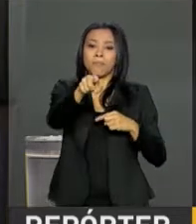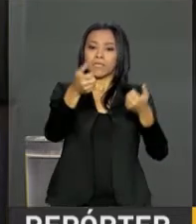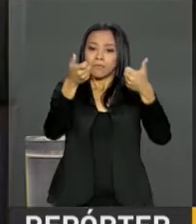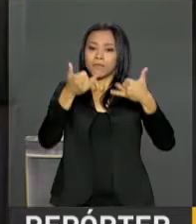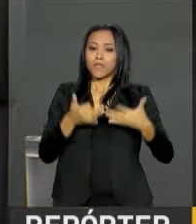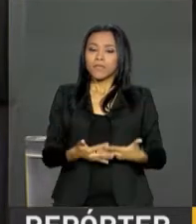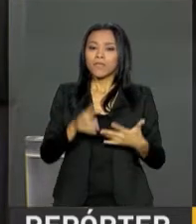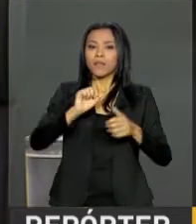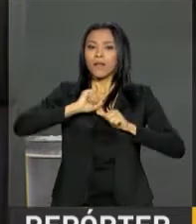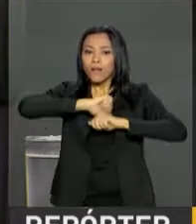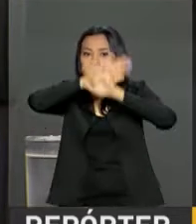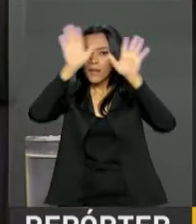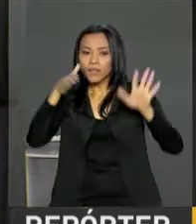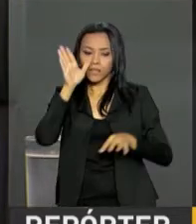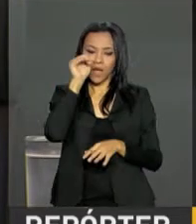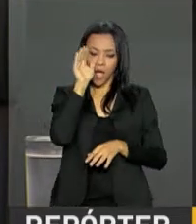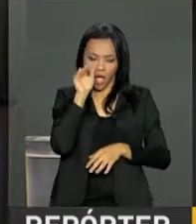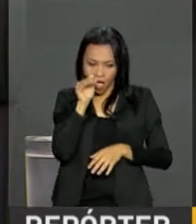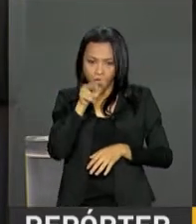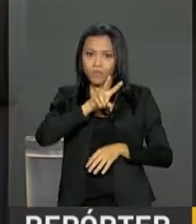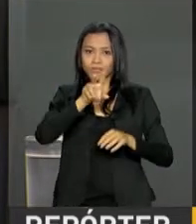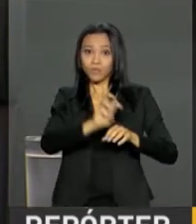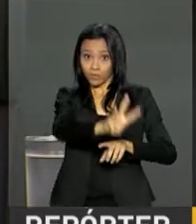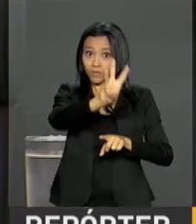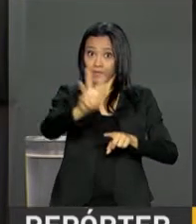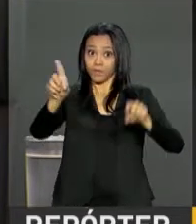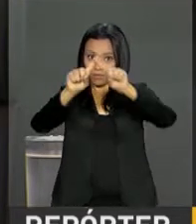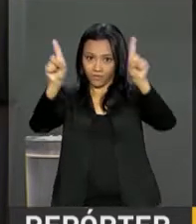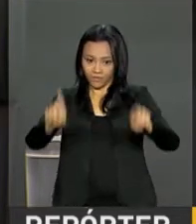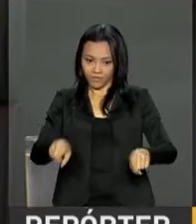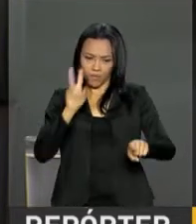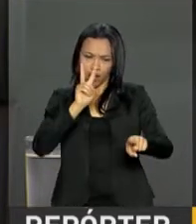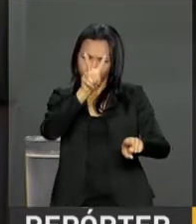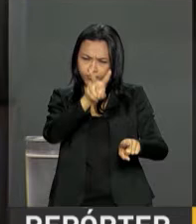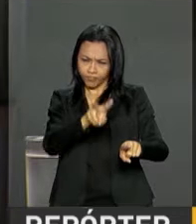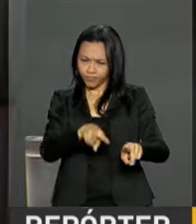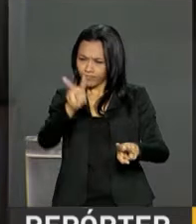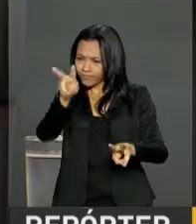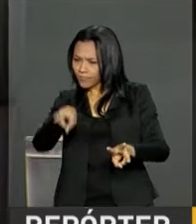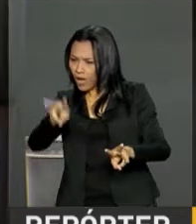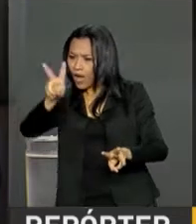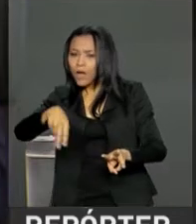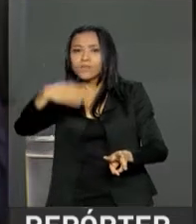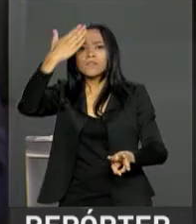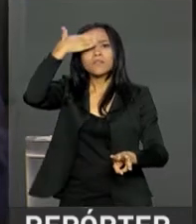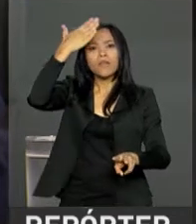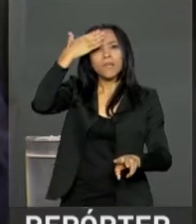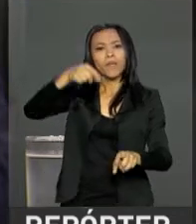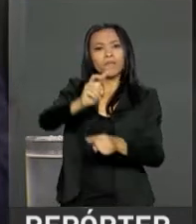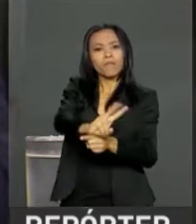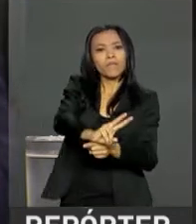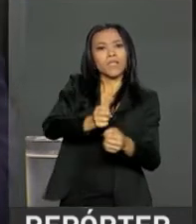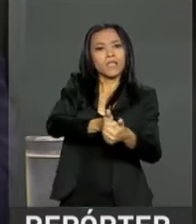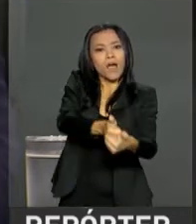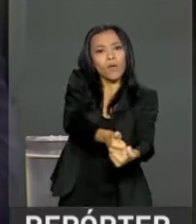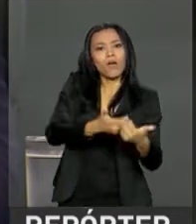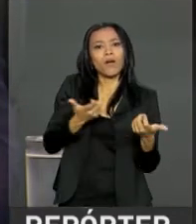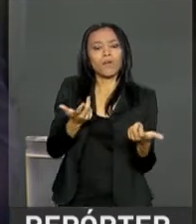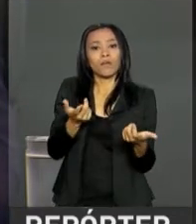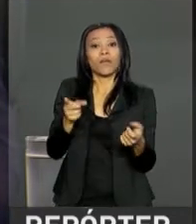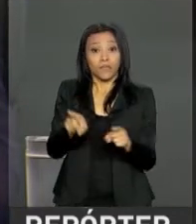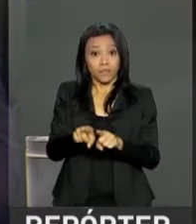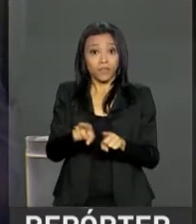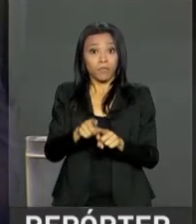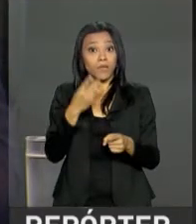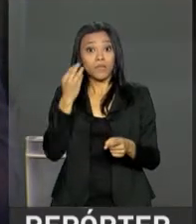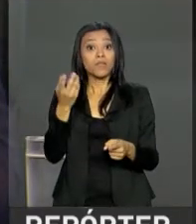clareza trazidas pelo painel permitirão ao cidadão e aos meios de comunicação acompanhar, fiscalizar e reivindicar a